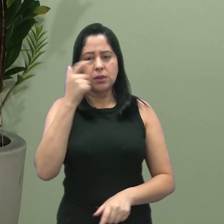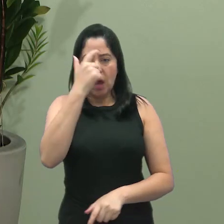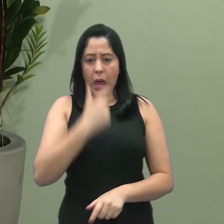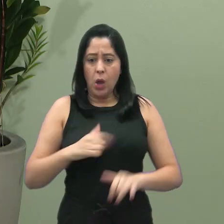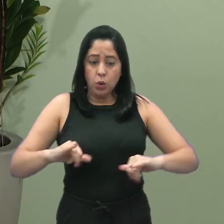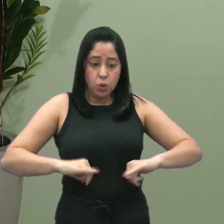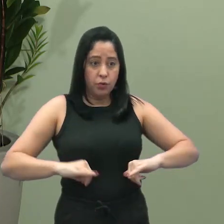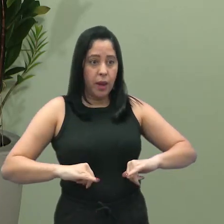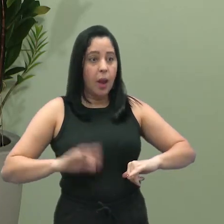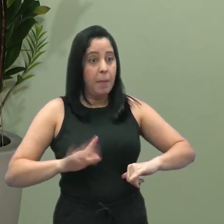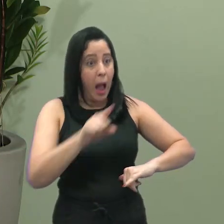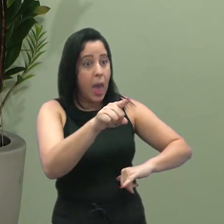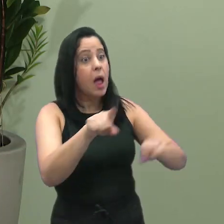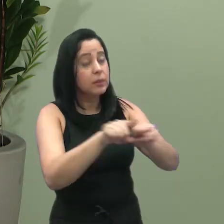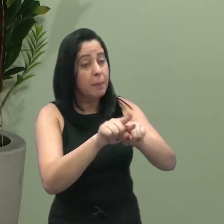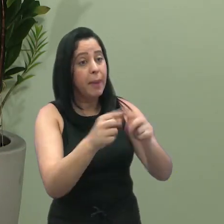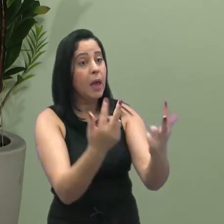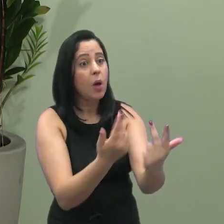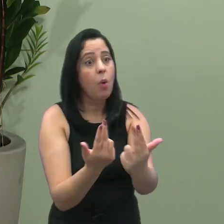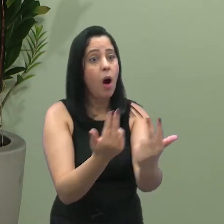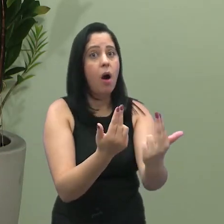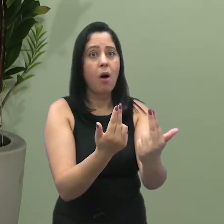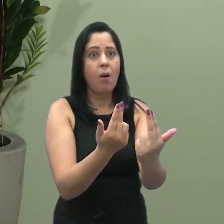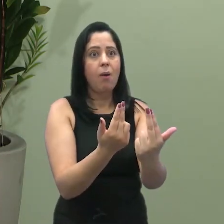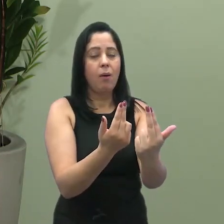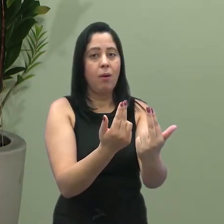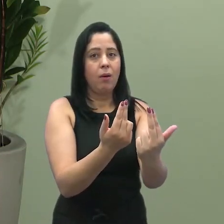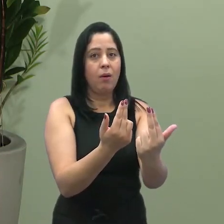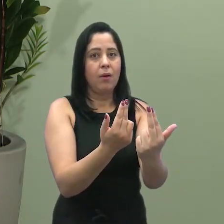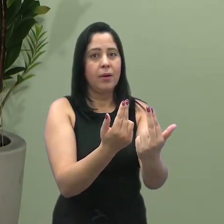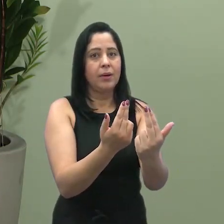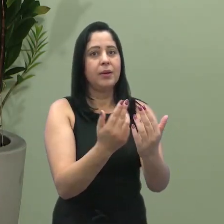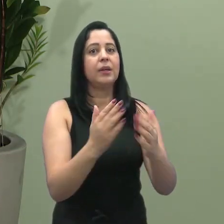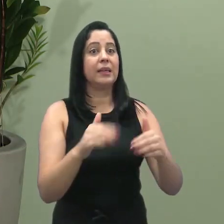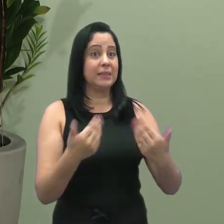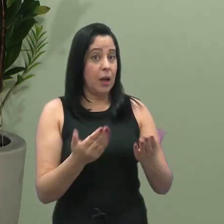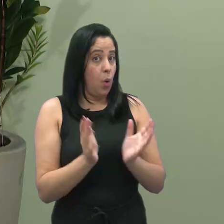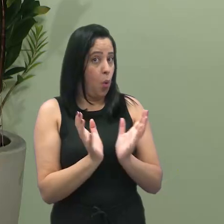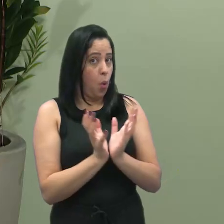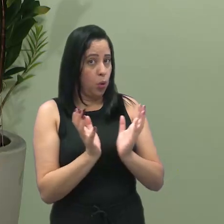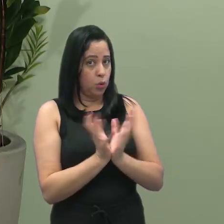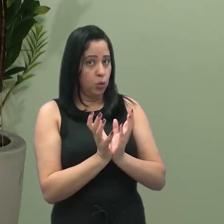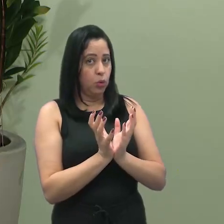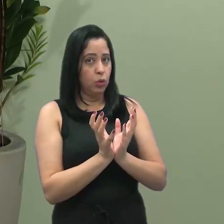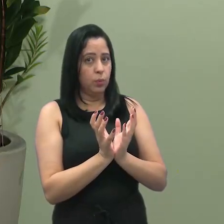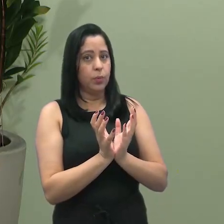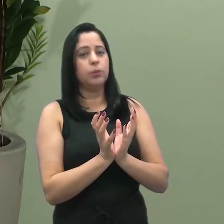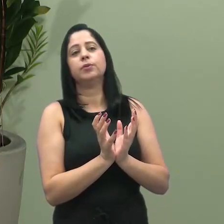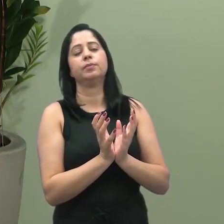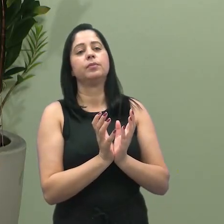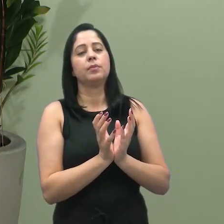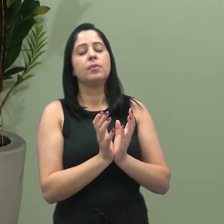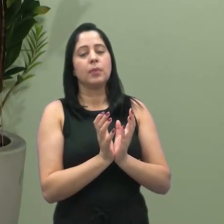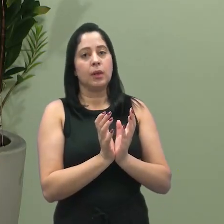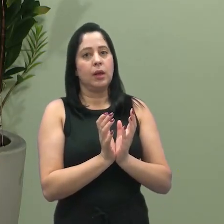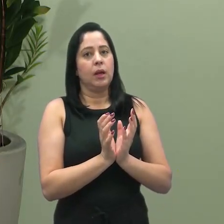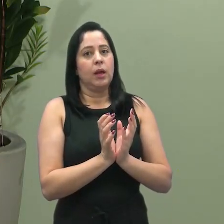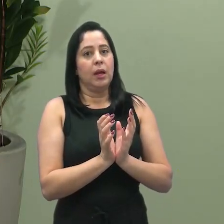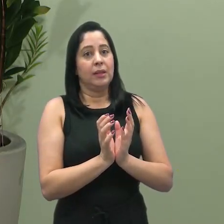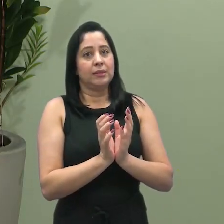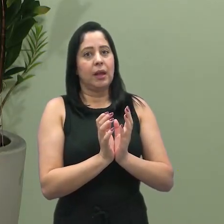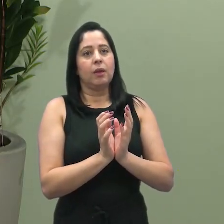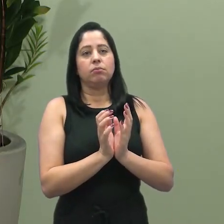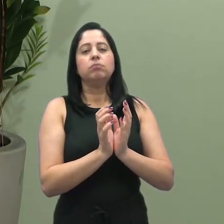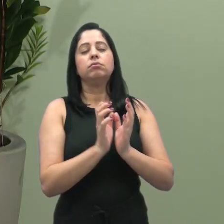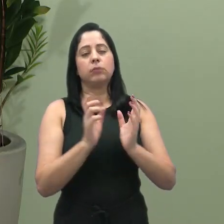está. Olha o dele, acho que o dele... Sabe, então, tanto que o grupo só pode entrar até o segundo encontro. Depois não